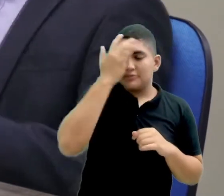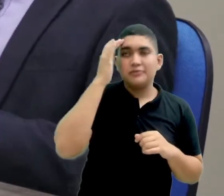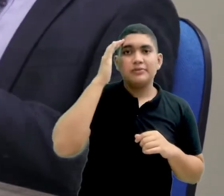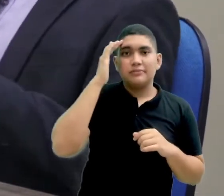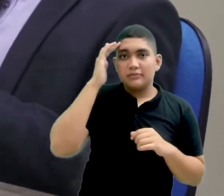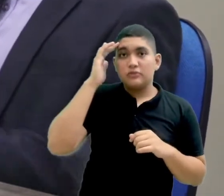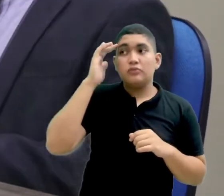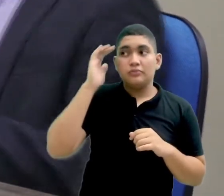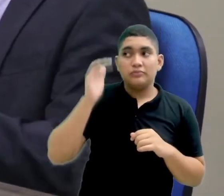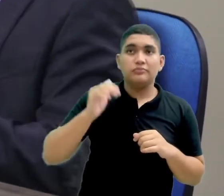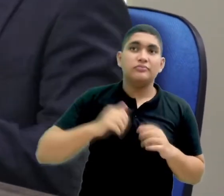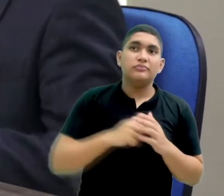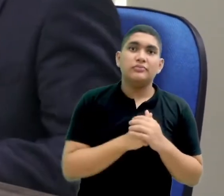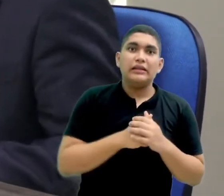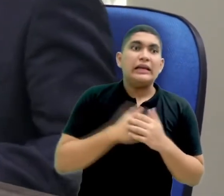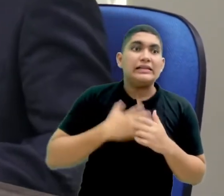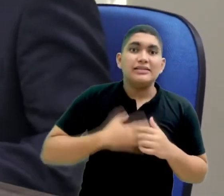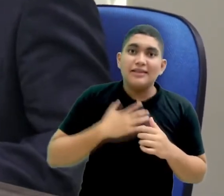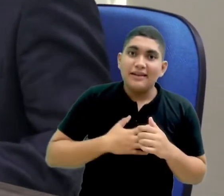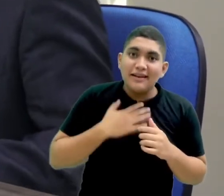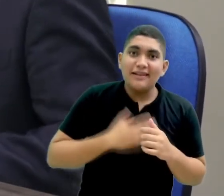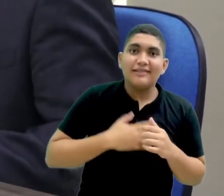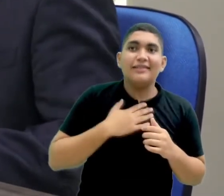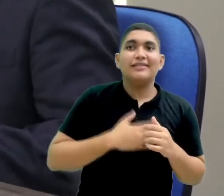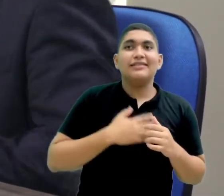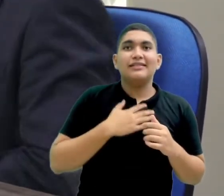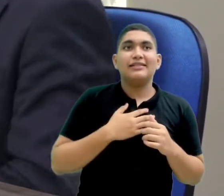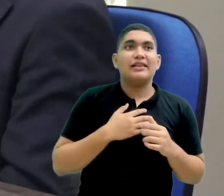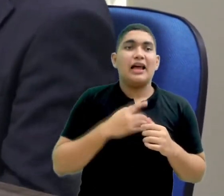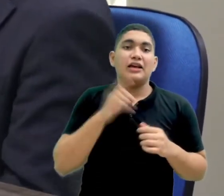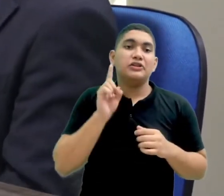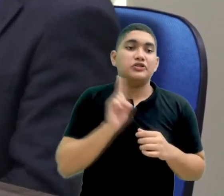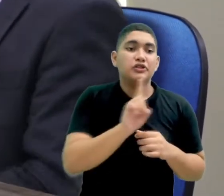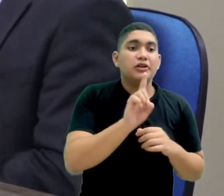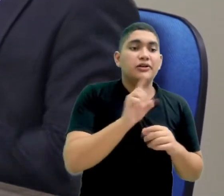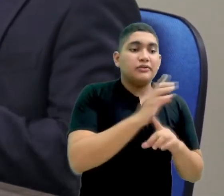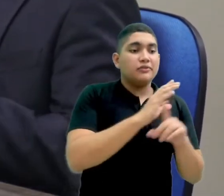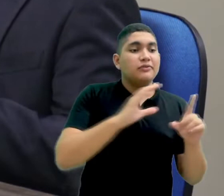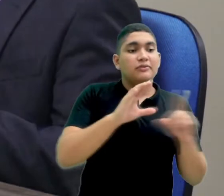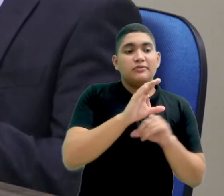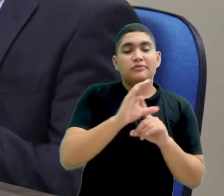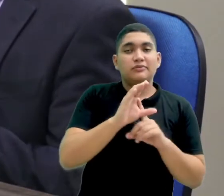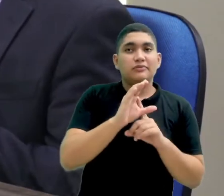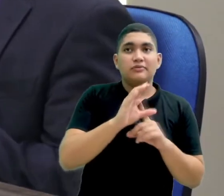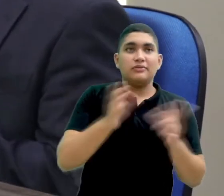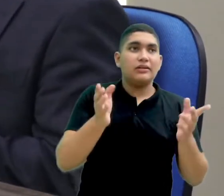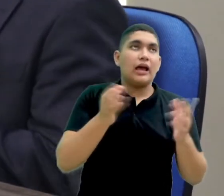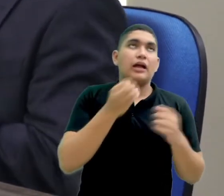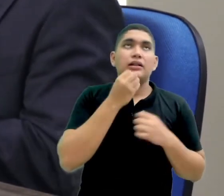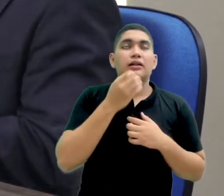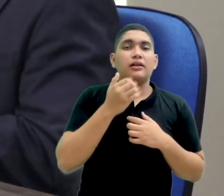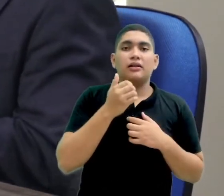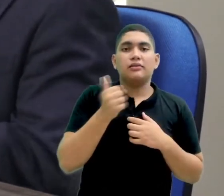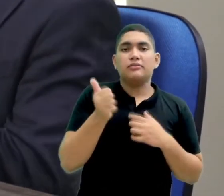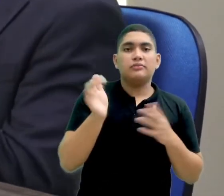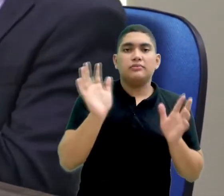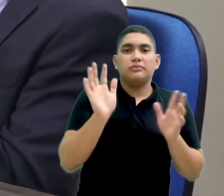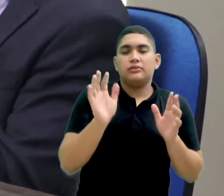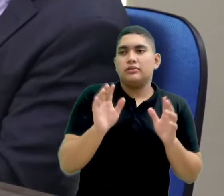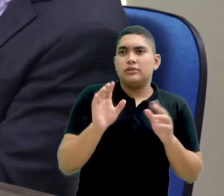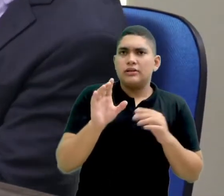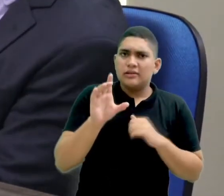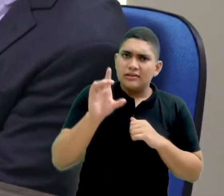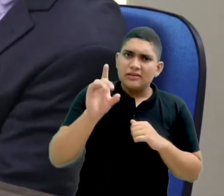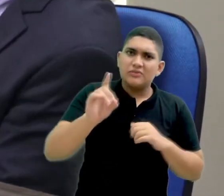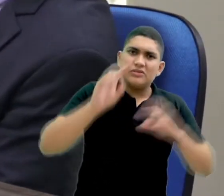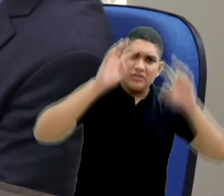ele pensa que está tudo bem e vem para o culto, vem adorar ao Senhor e está tudo bem. O nosso Senhor, ele está resolvendo uma